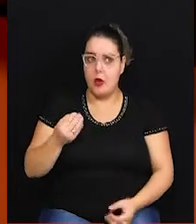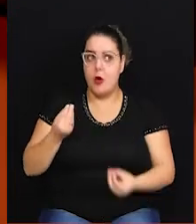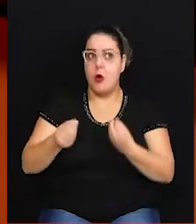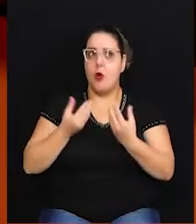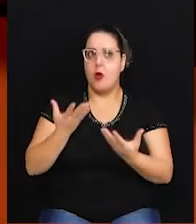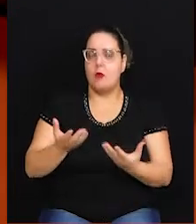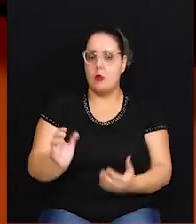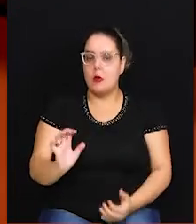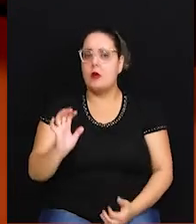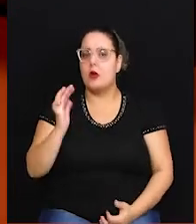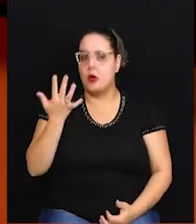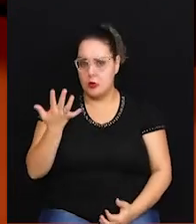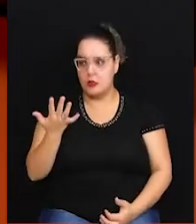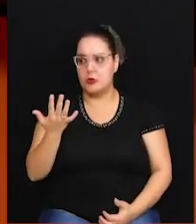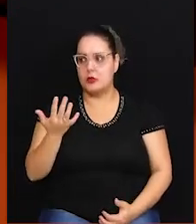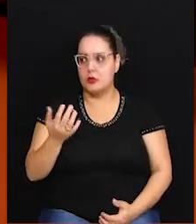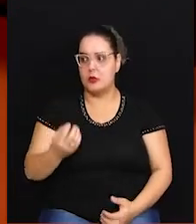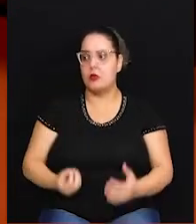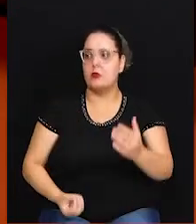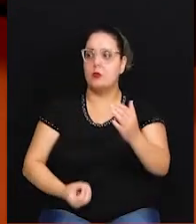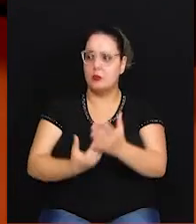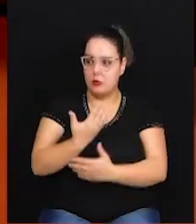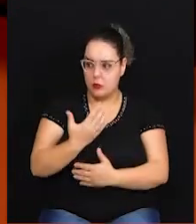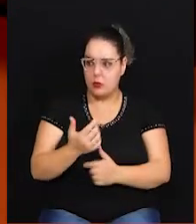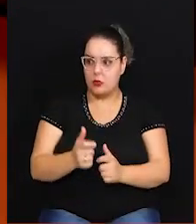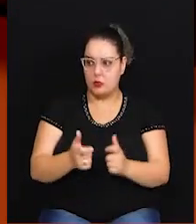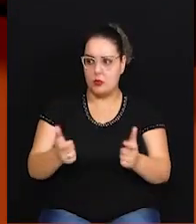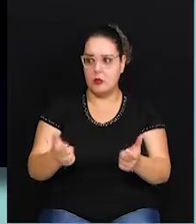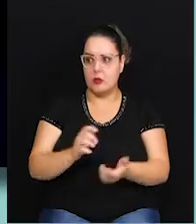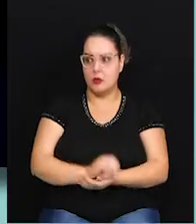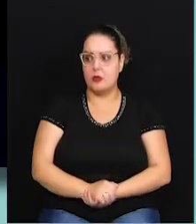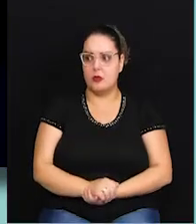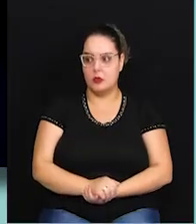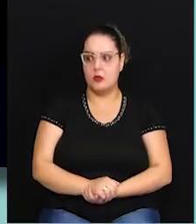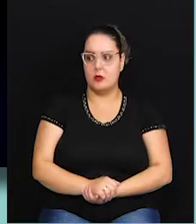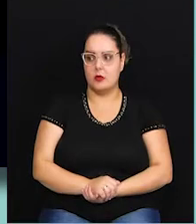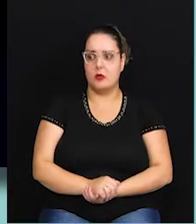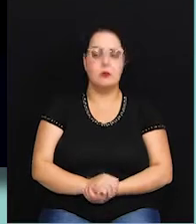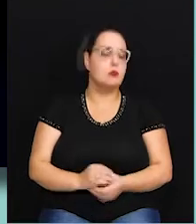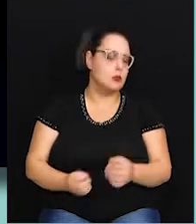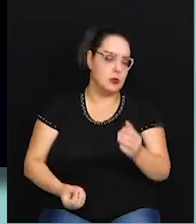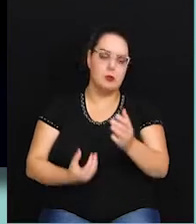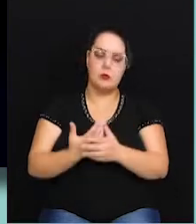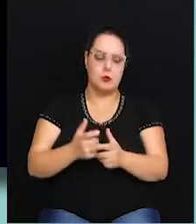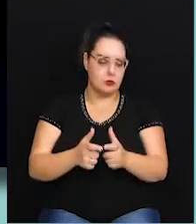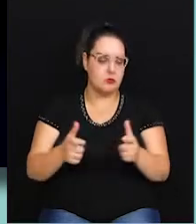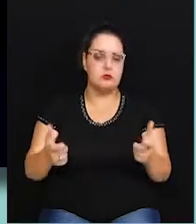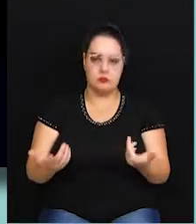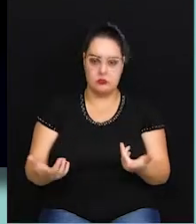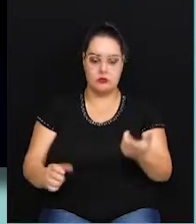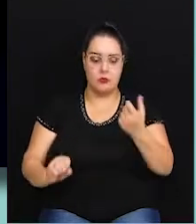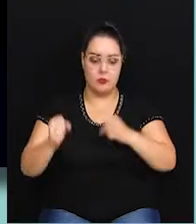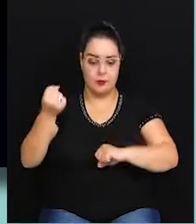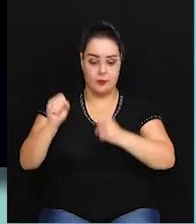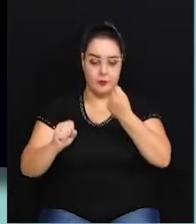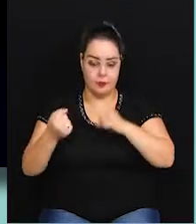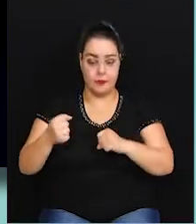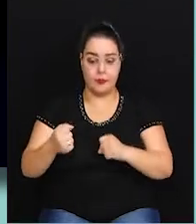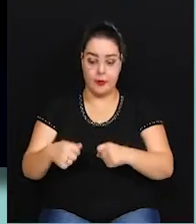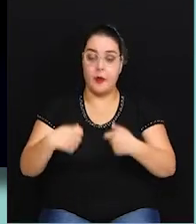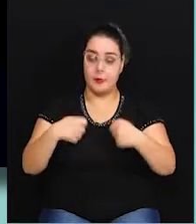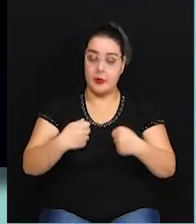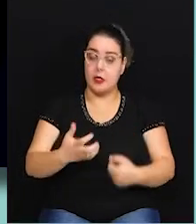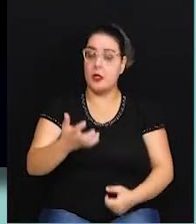isso realmente se torne uma coisa produzida em larga escala? Para ser produzido em larga escala, alguma indústria